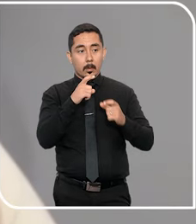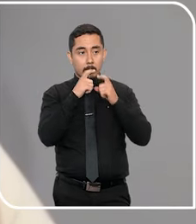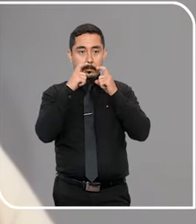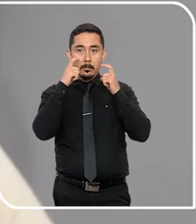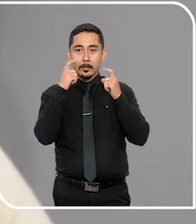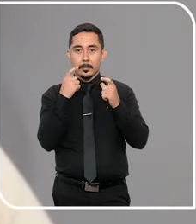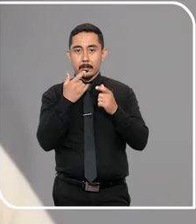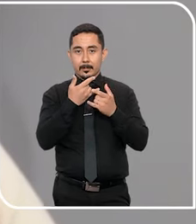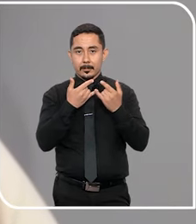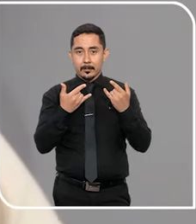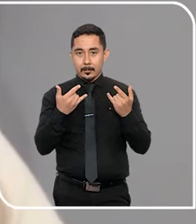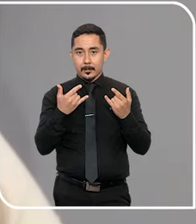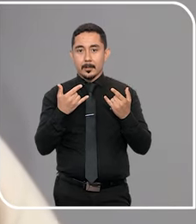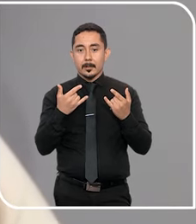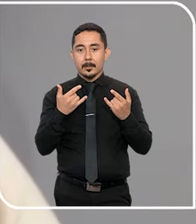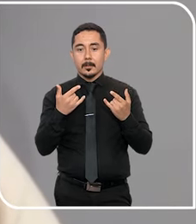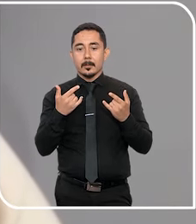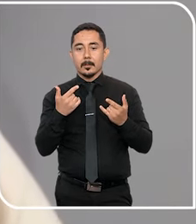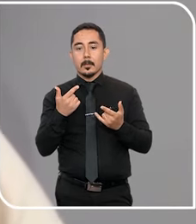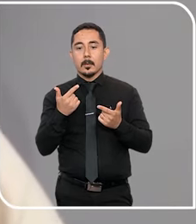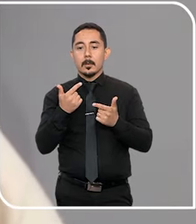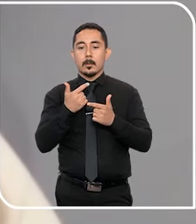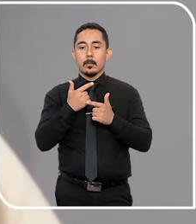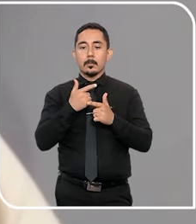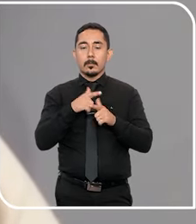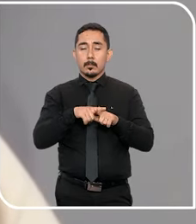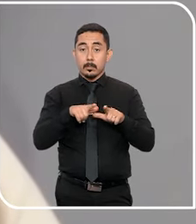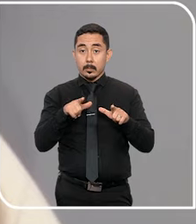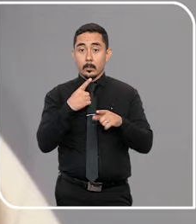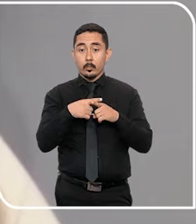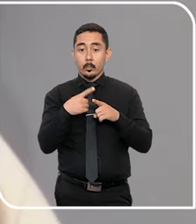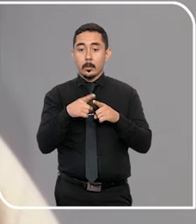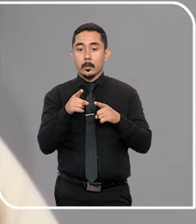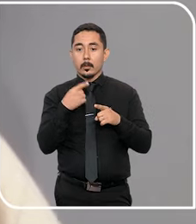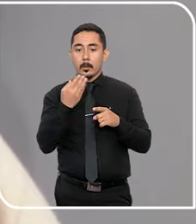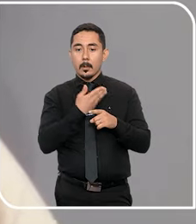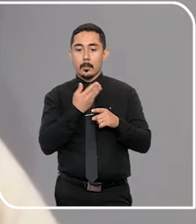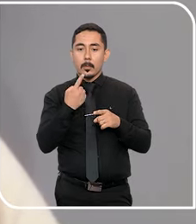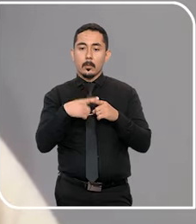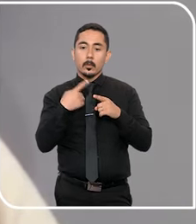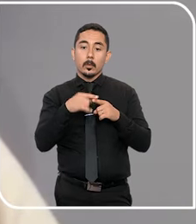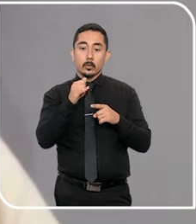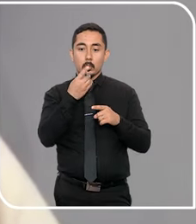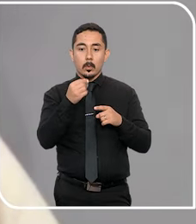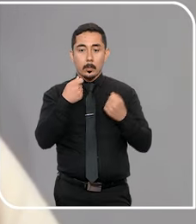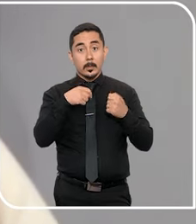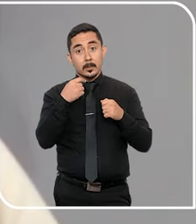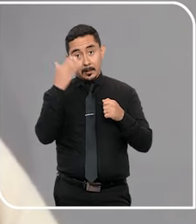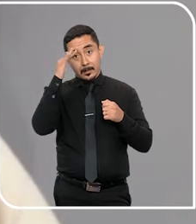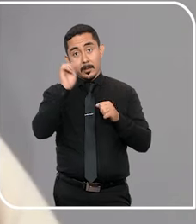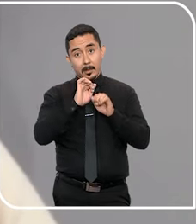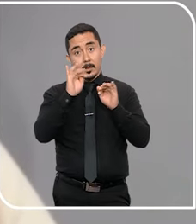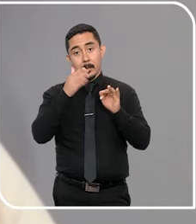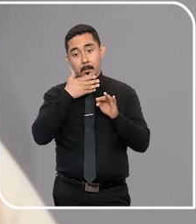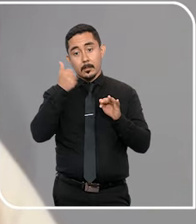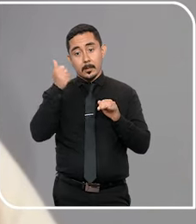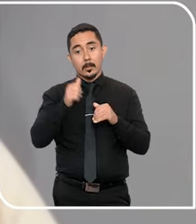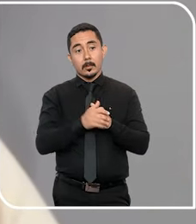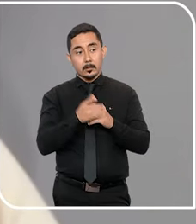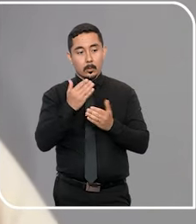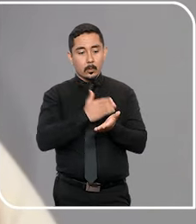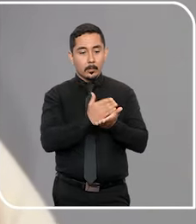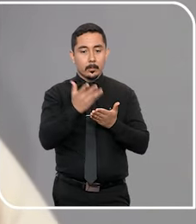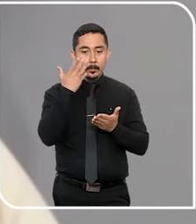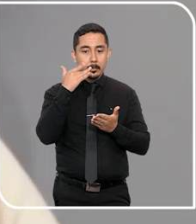a máscara transparente e os amiguinhos do João falaram pros pais pais máscara transparente pro João poder me entender